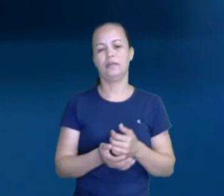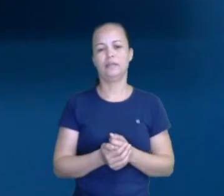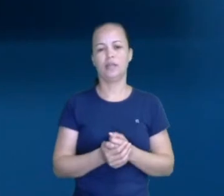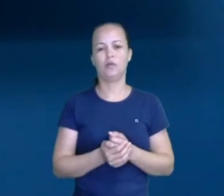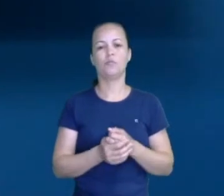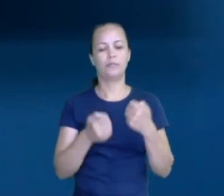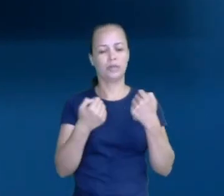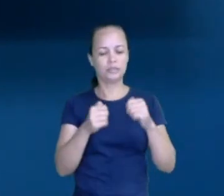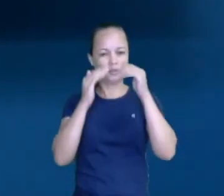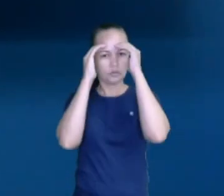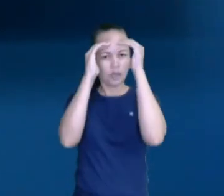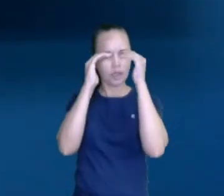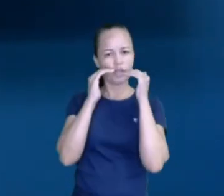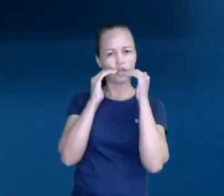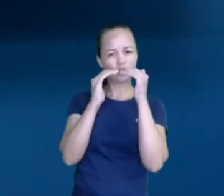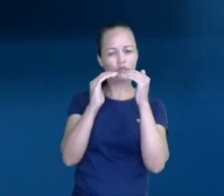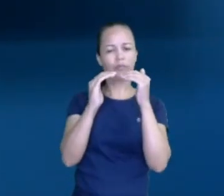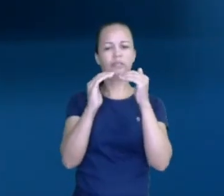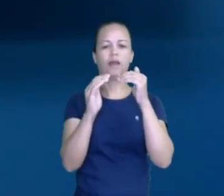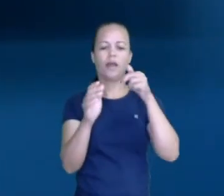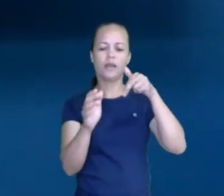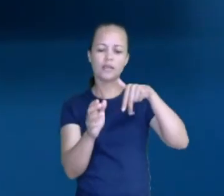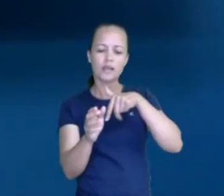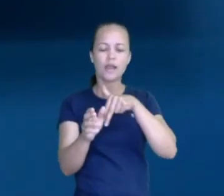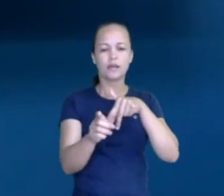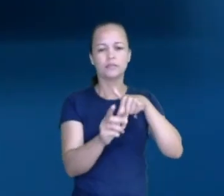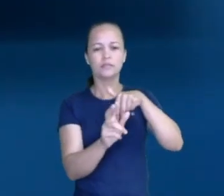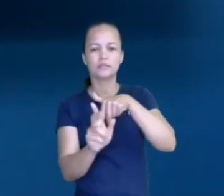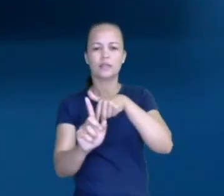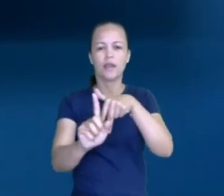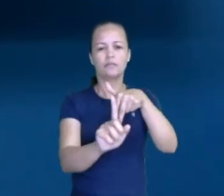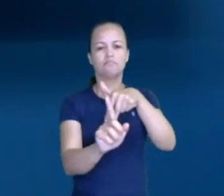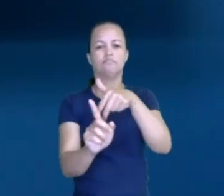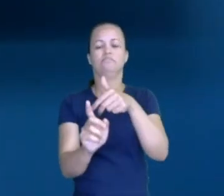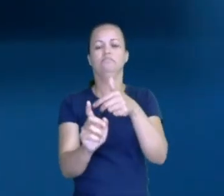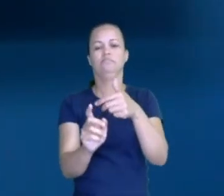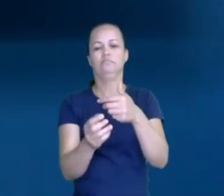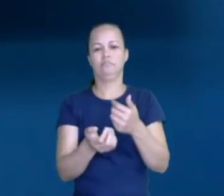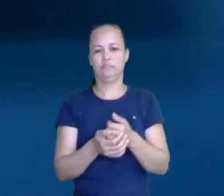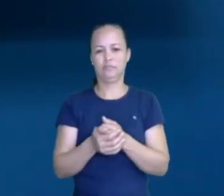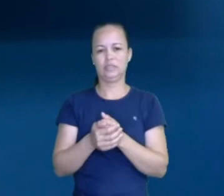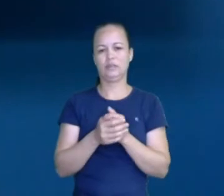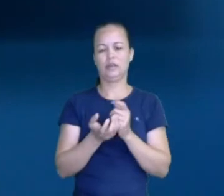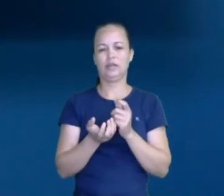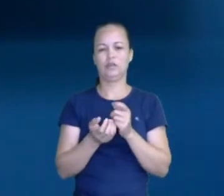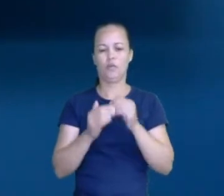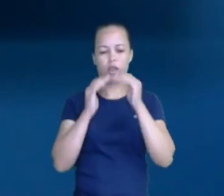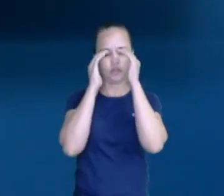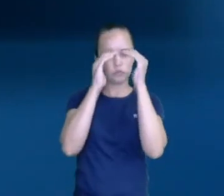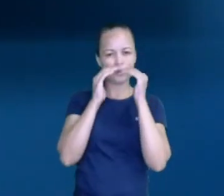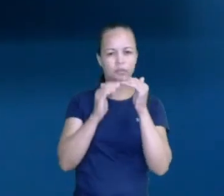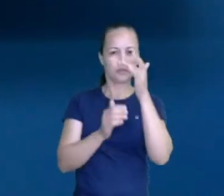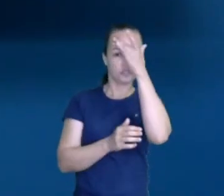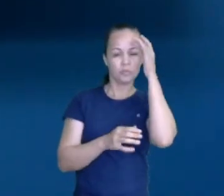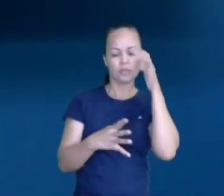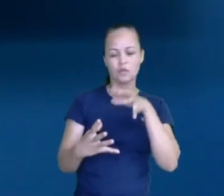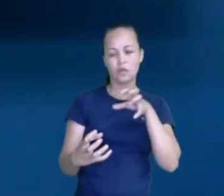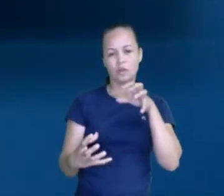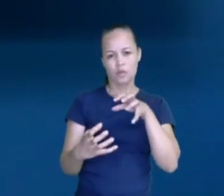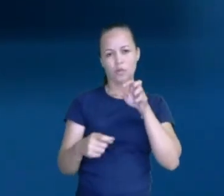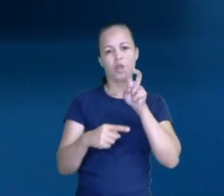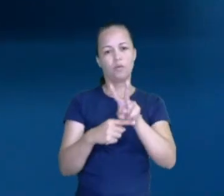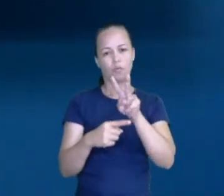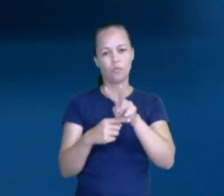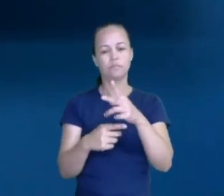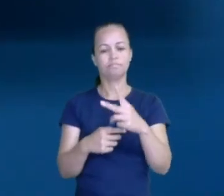que está na minha frente e vou andar devagarinho e com calma também. Respeitando sempre os nossos idosos e cuidando